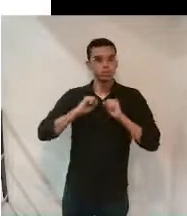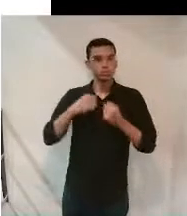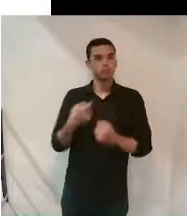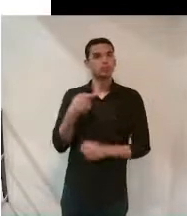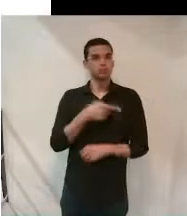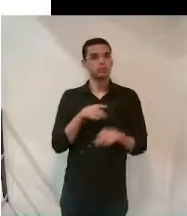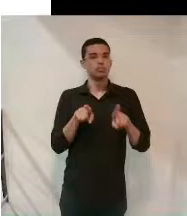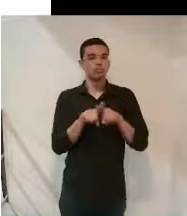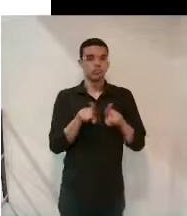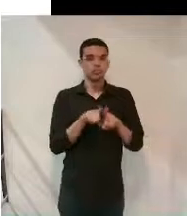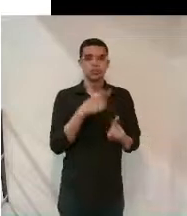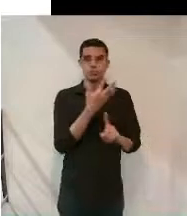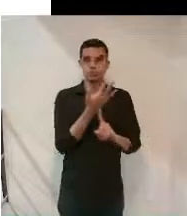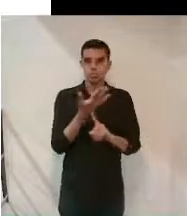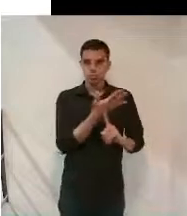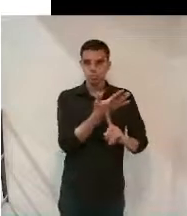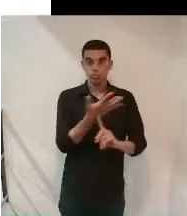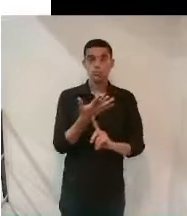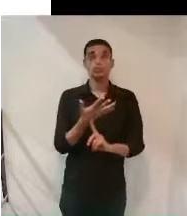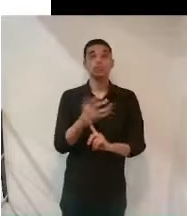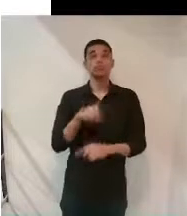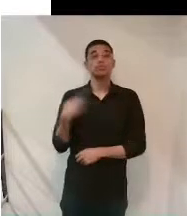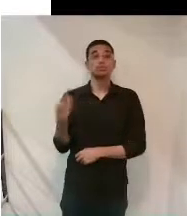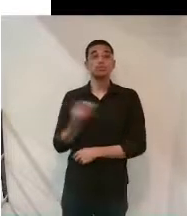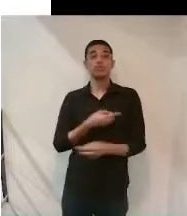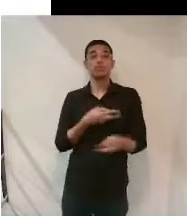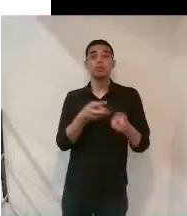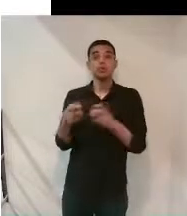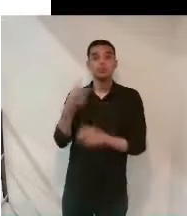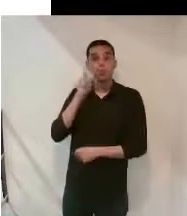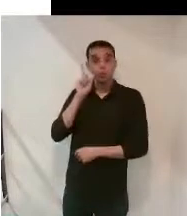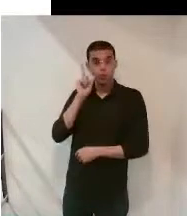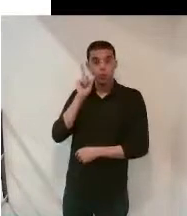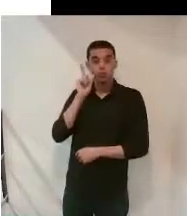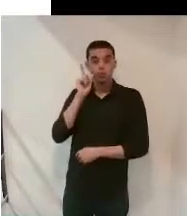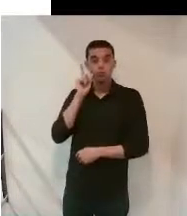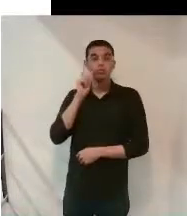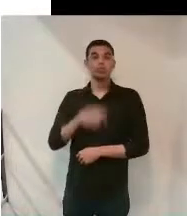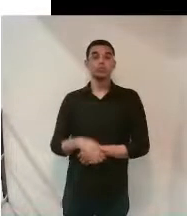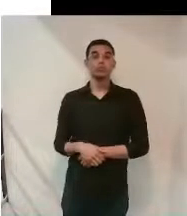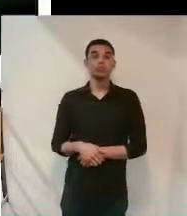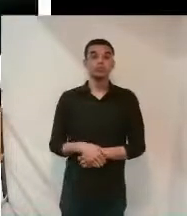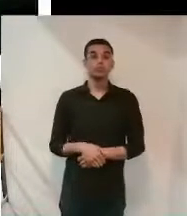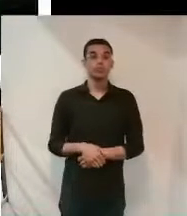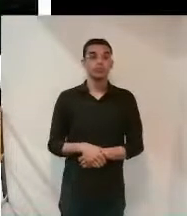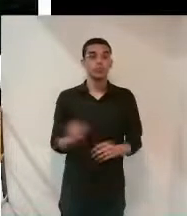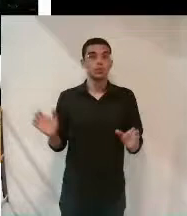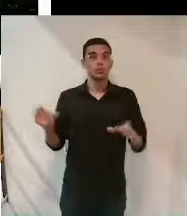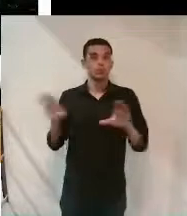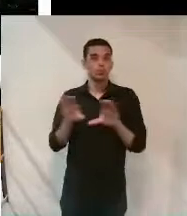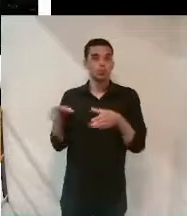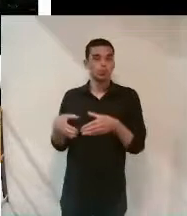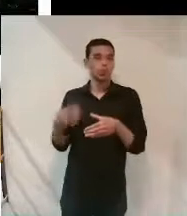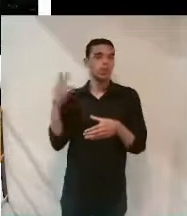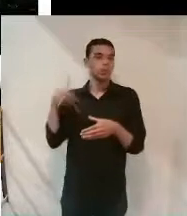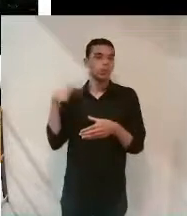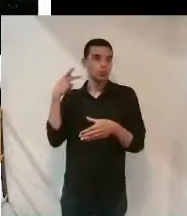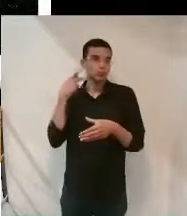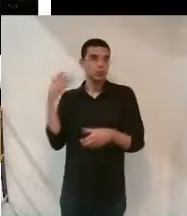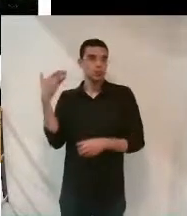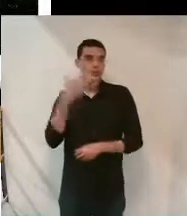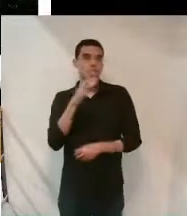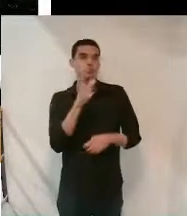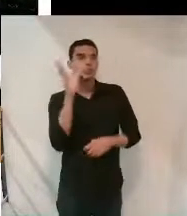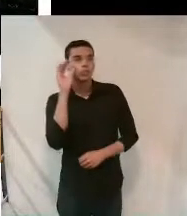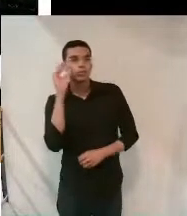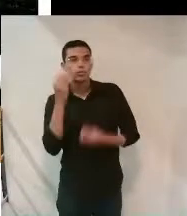excelência, e foi observado ontem por doutor Disseu, doutora Tarsila e de uma equipe de promotores. Aqui a Folgaz da